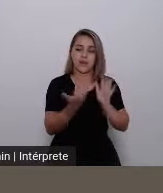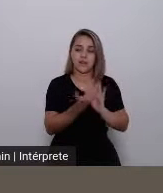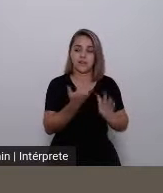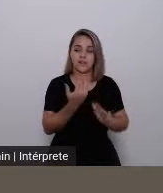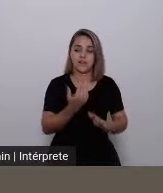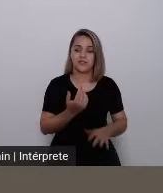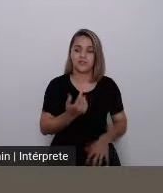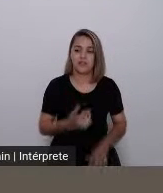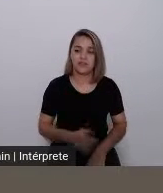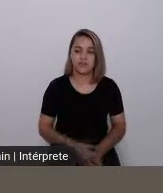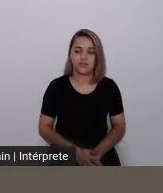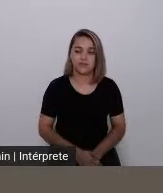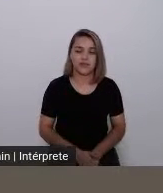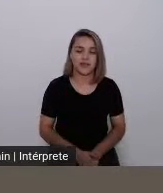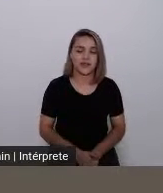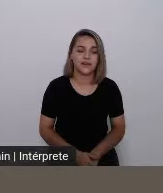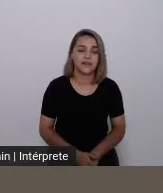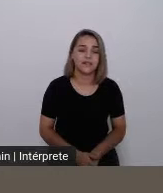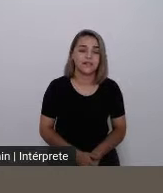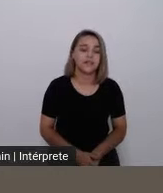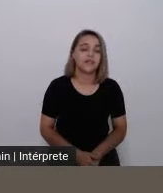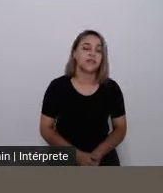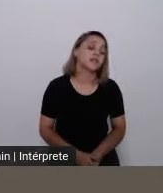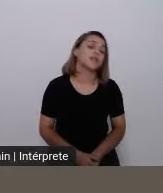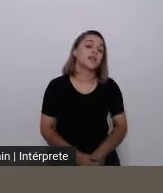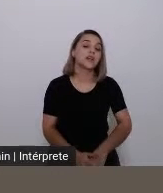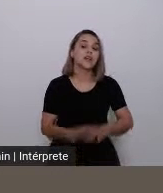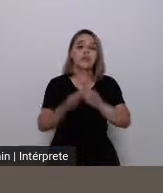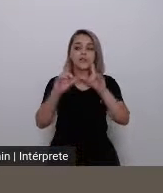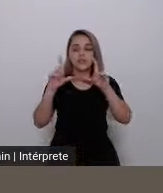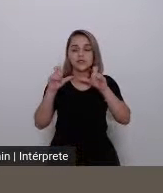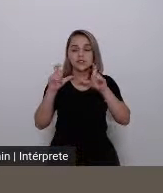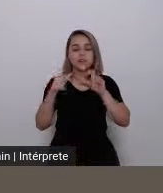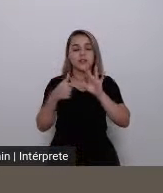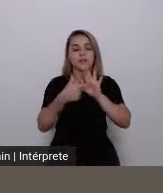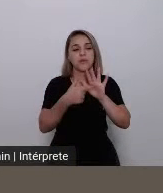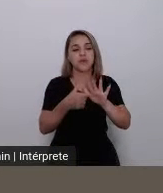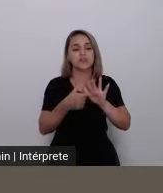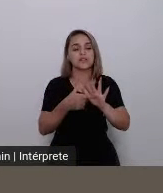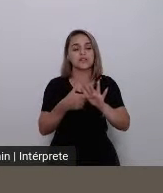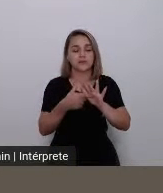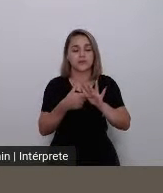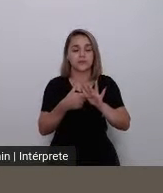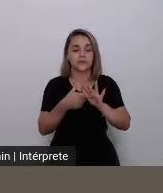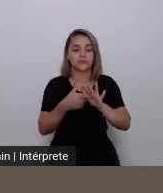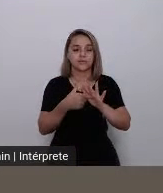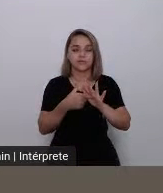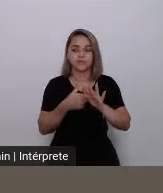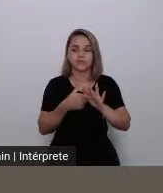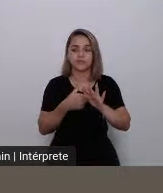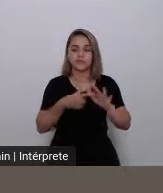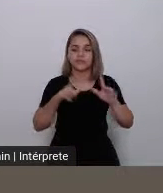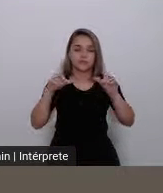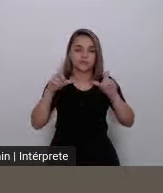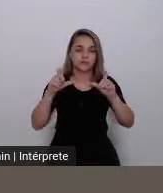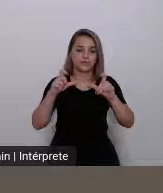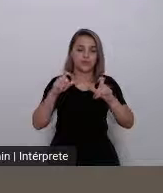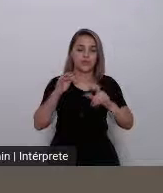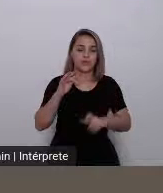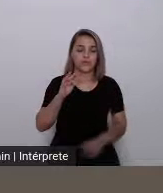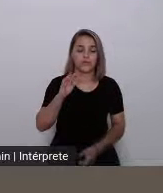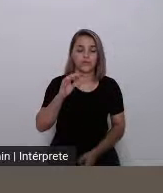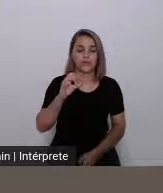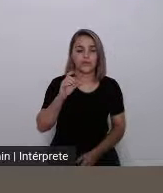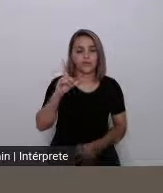em 1925, em que a fotografia aparece e tem um protagonismo, né? É o poema Fotógrafo Ambulante, que eu vou